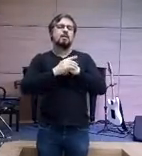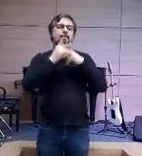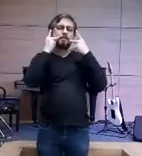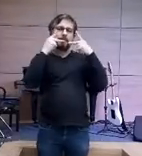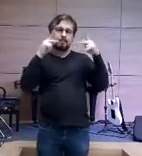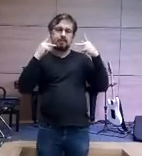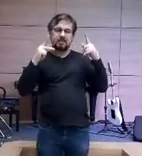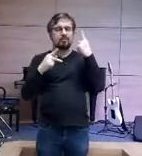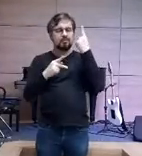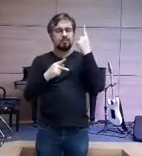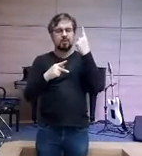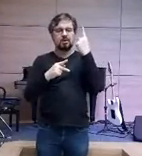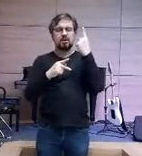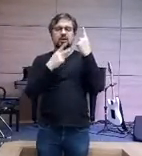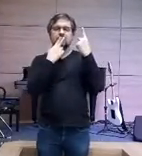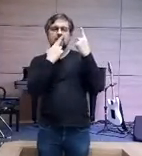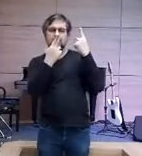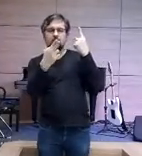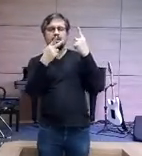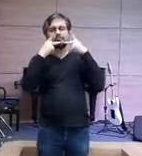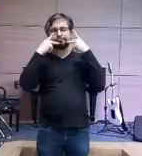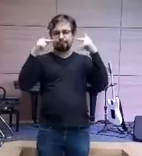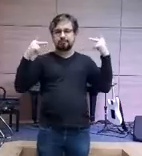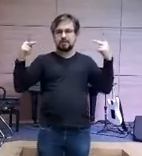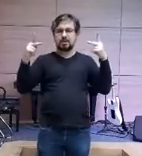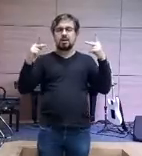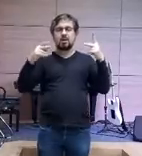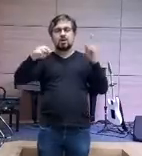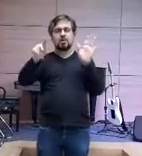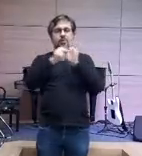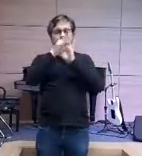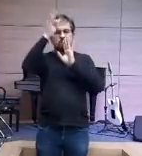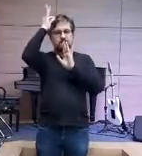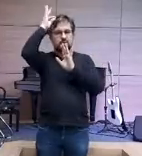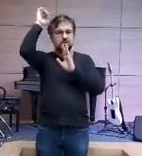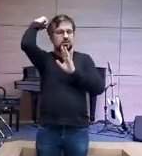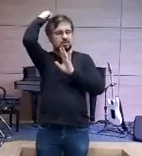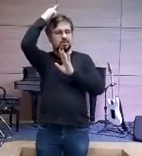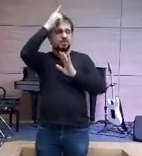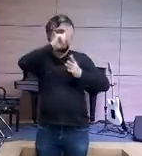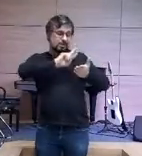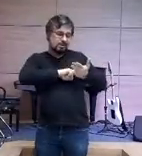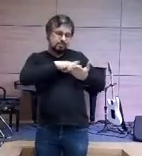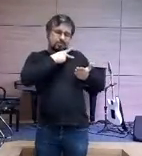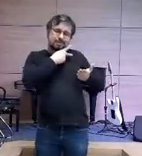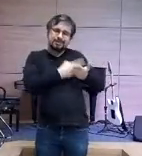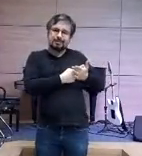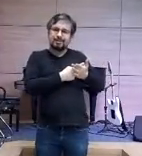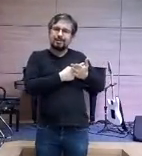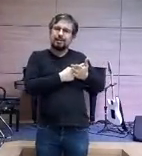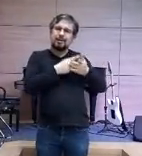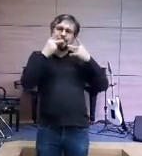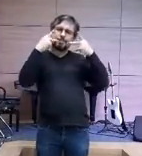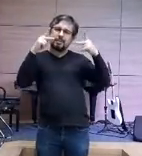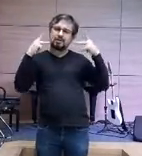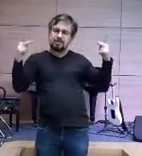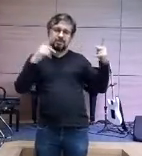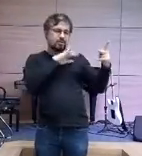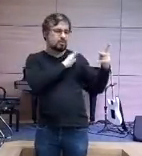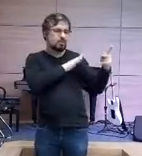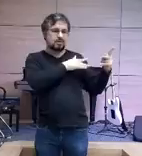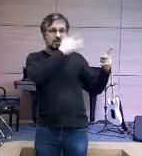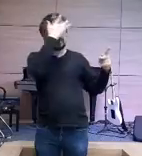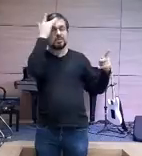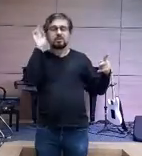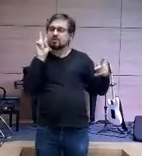era pregada numa língua e era traduzida pelo espírito santo nos corações daqueles que ouviram sobre Jesus